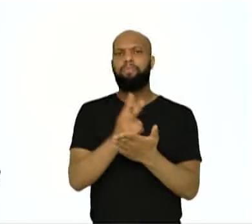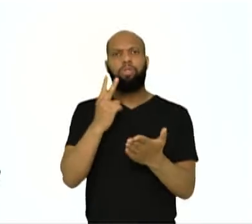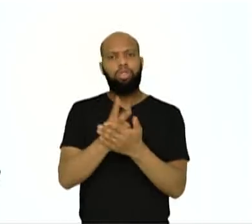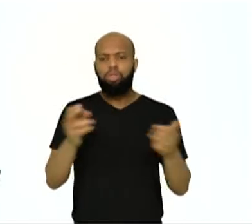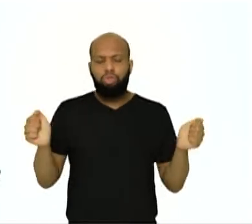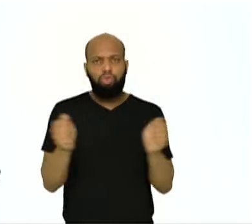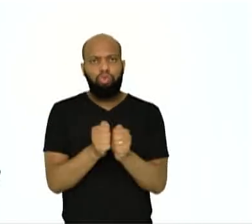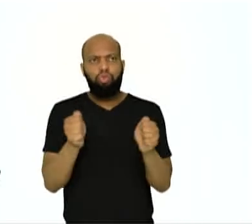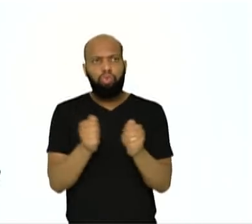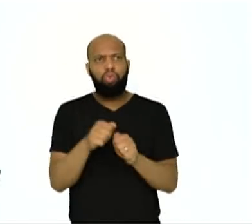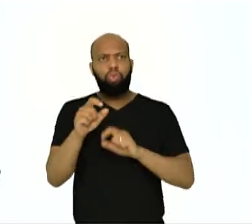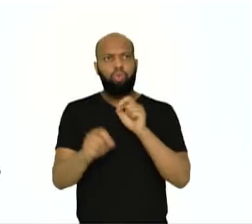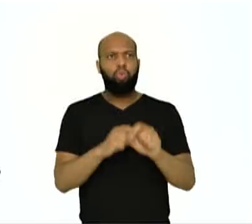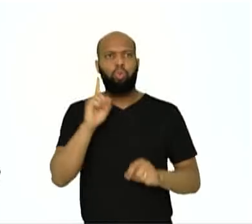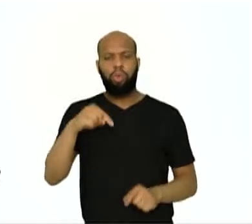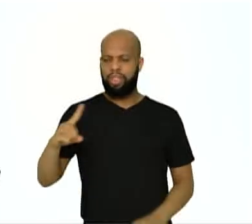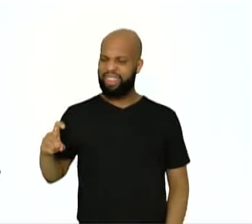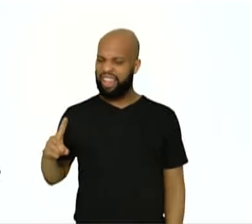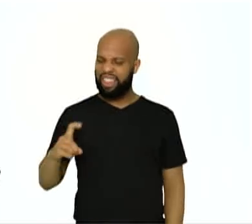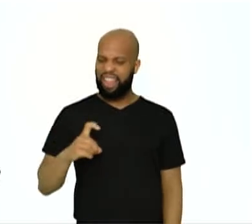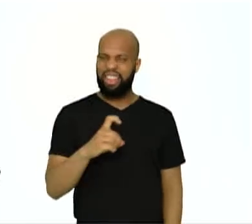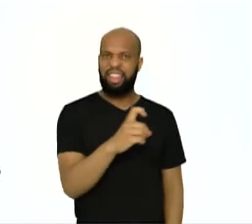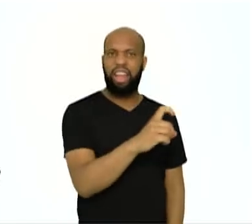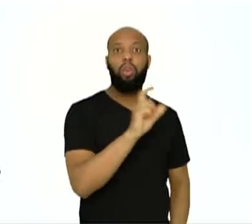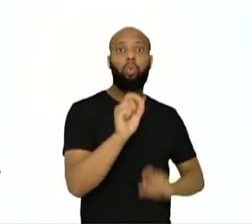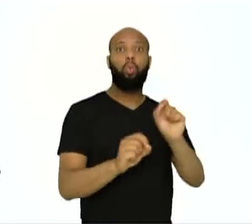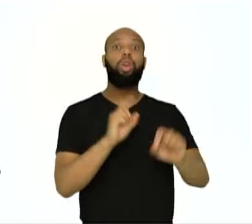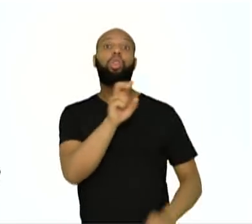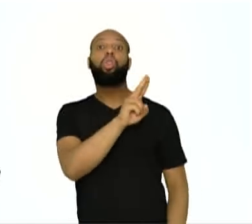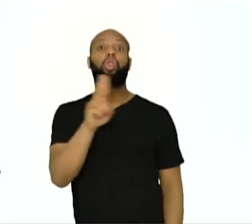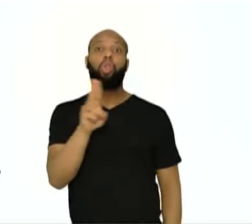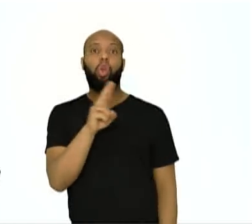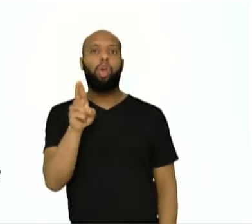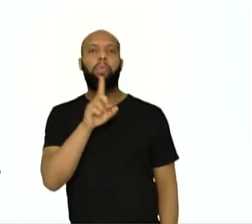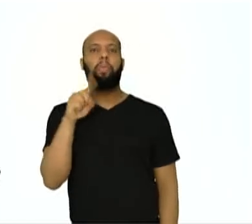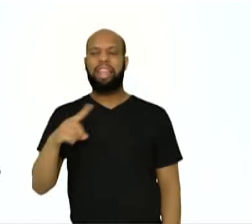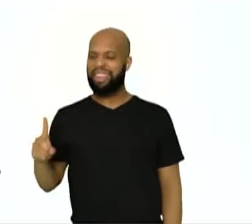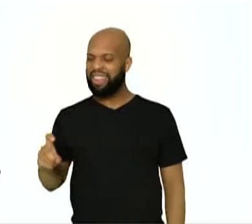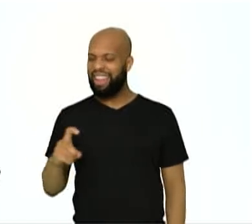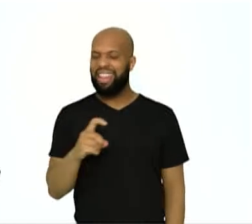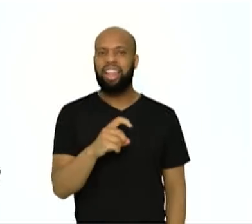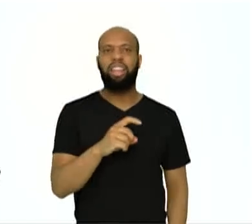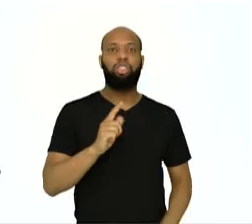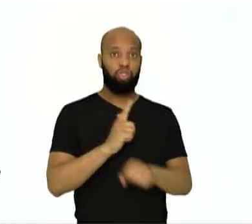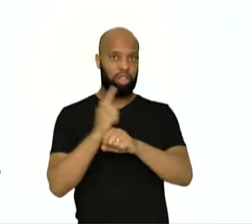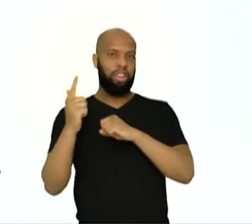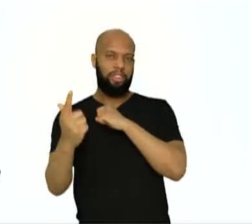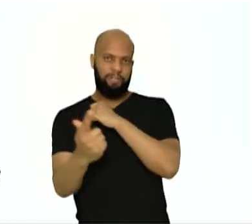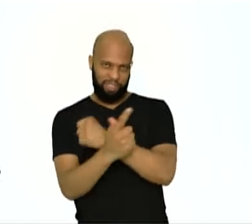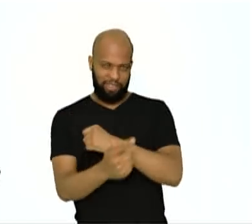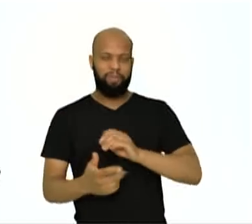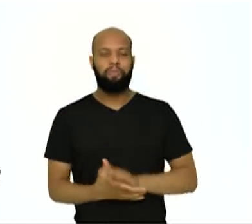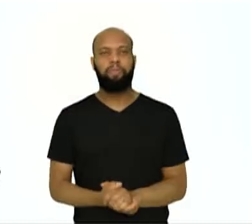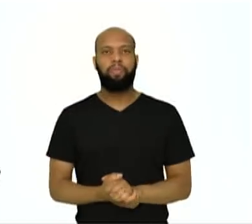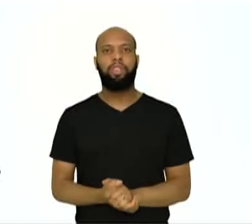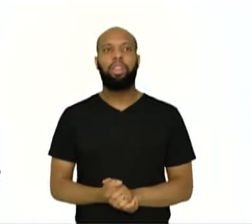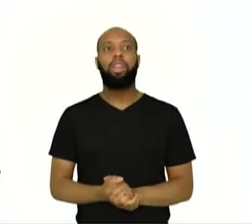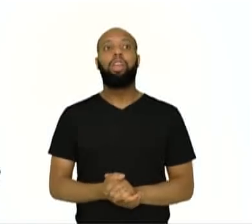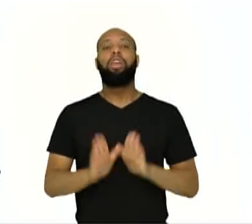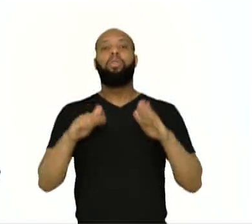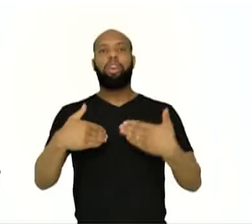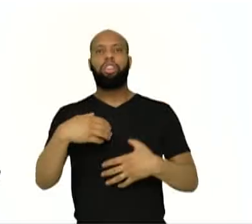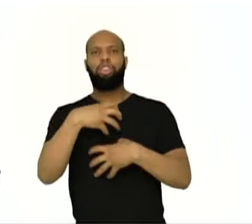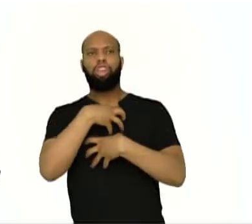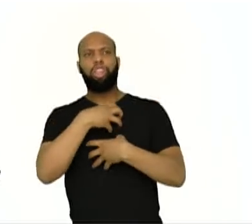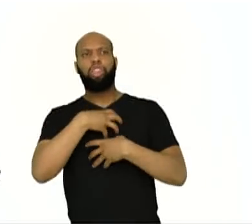tempo uma parasitose conhecida popularmente como bicho geográfico ou larva migrans, cujo